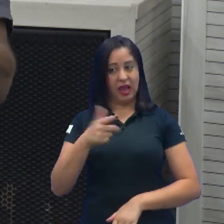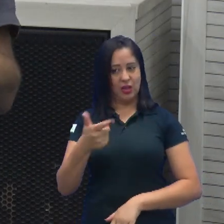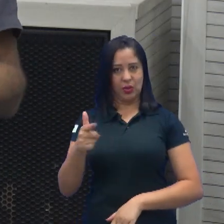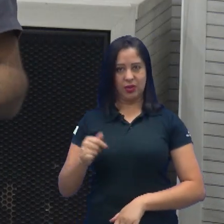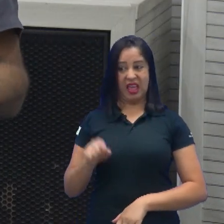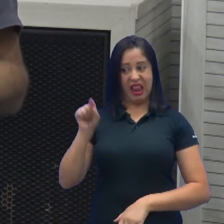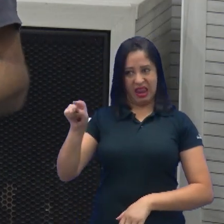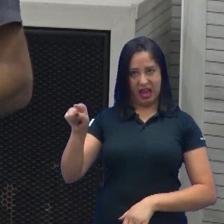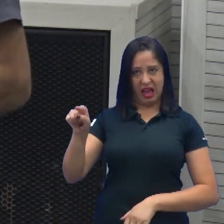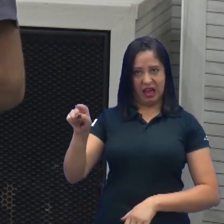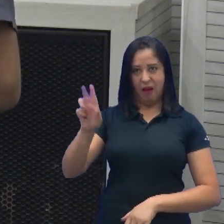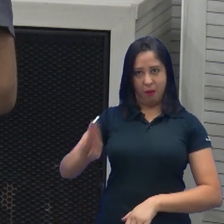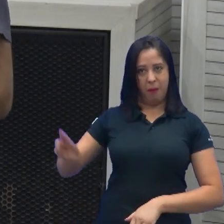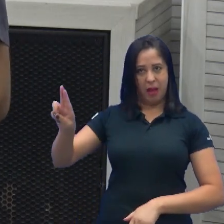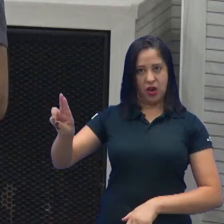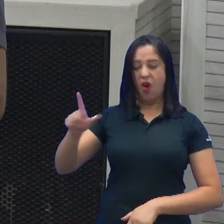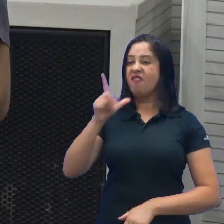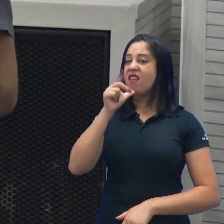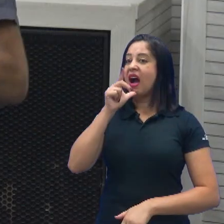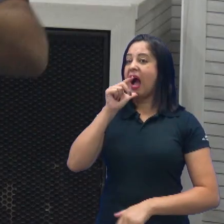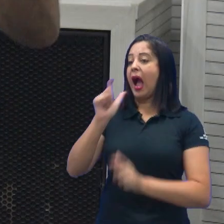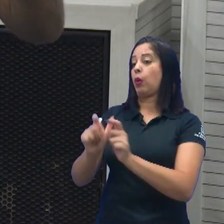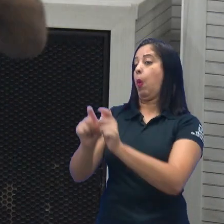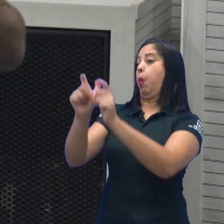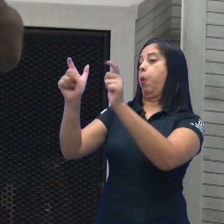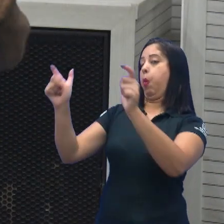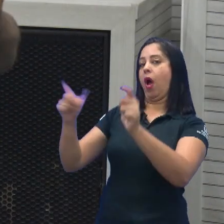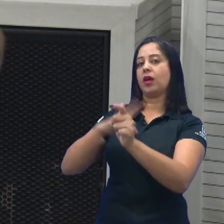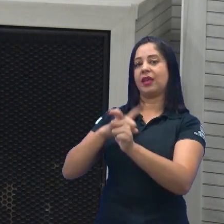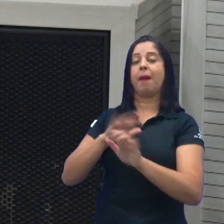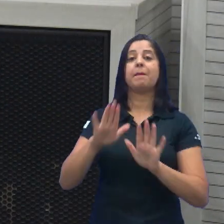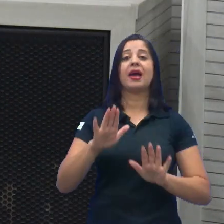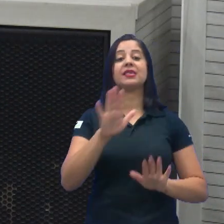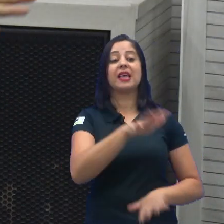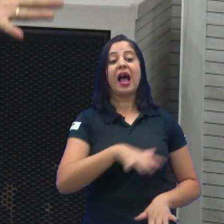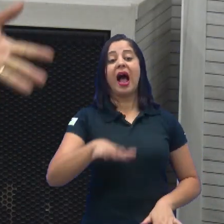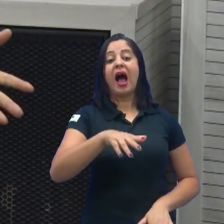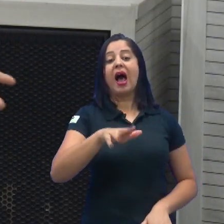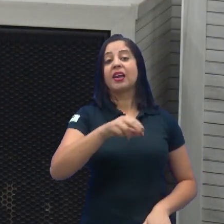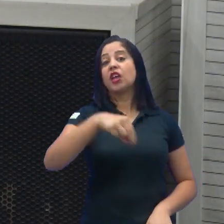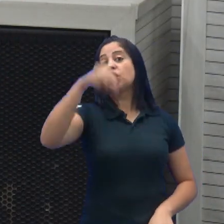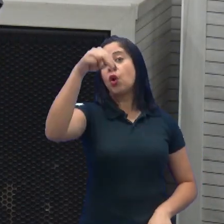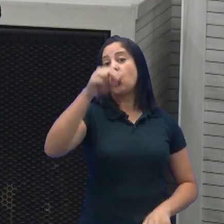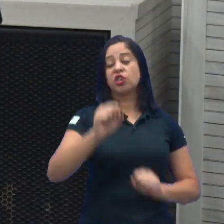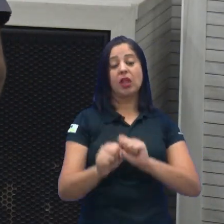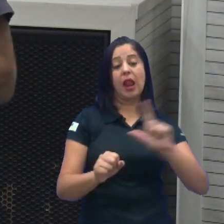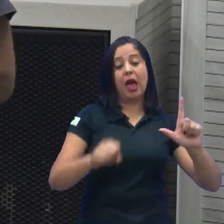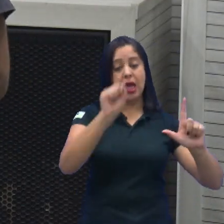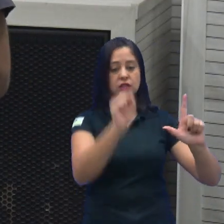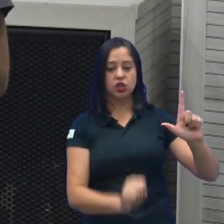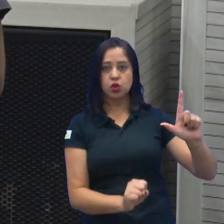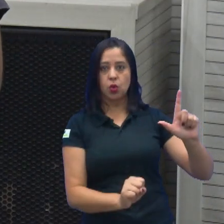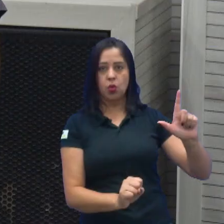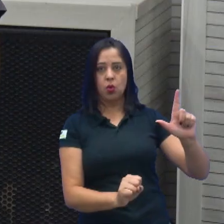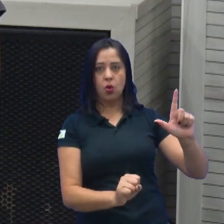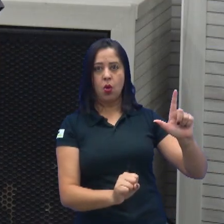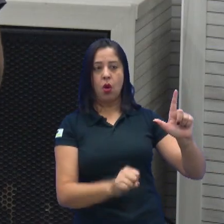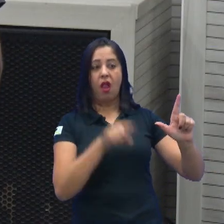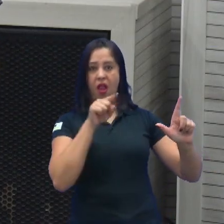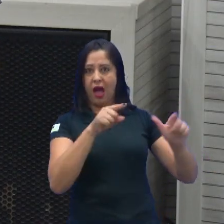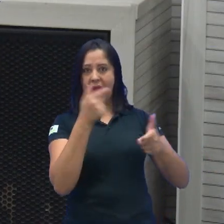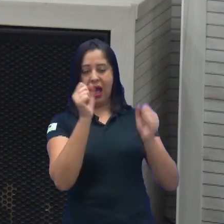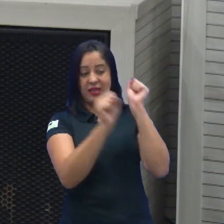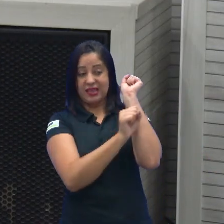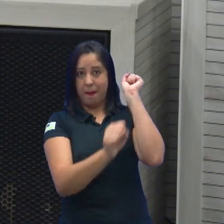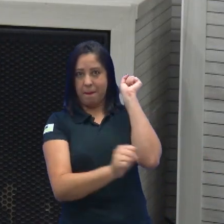bem abastecida. Mas se for falar da norte, da leste e da sul, todas essas regiões, a Sabesp tem problema de abastecimento. Nós